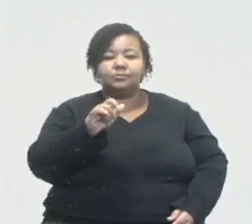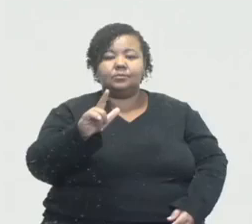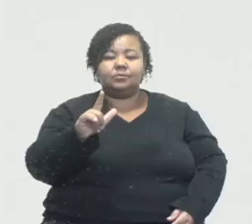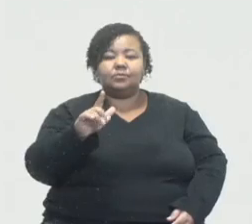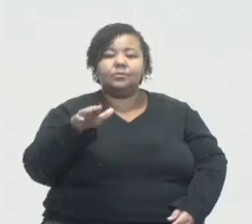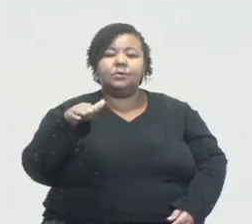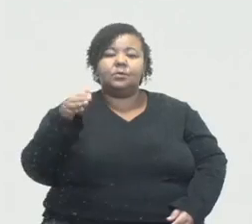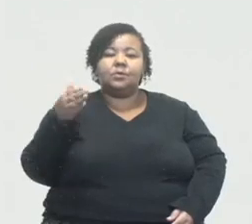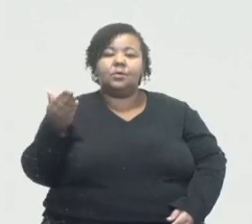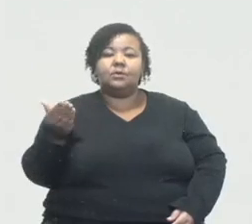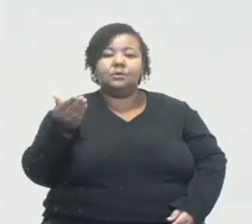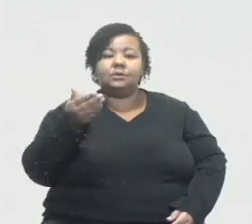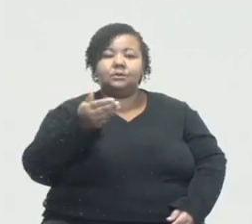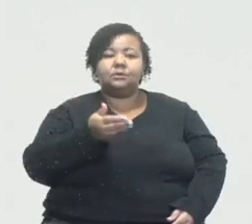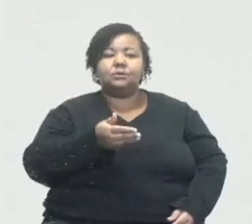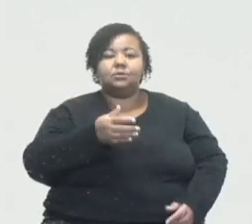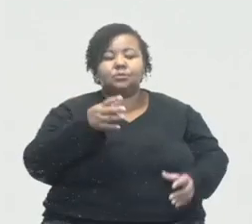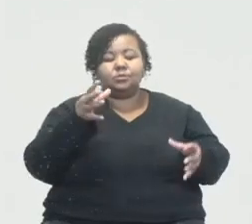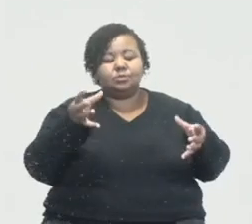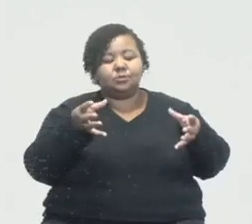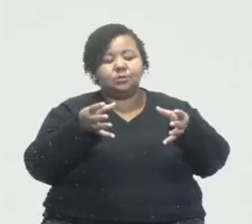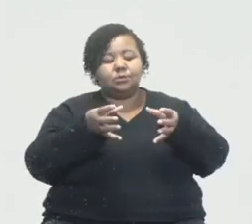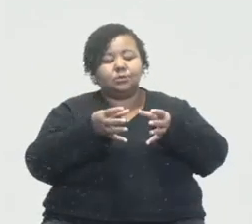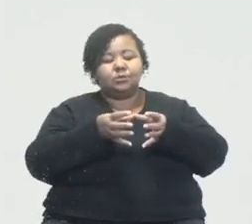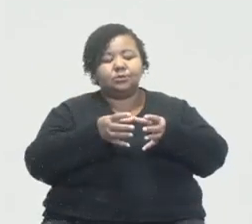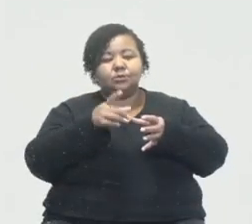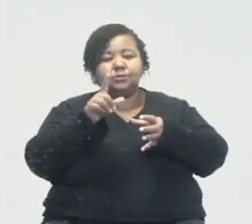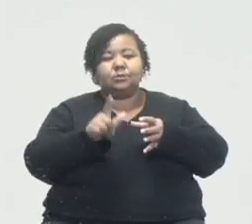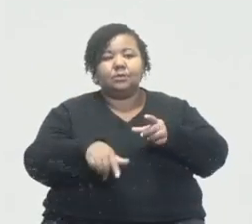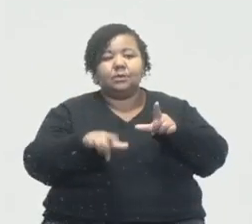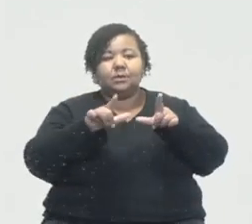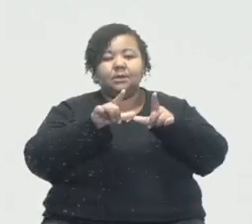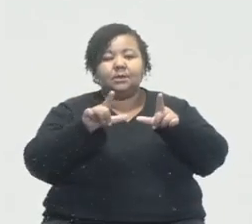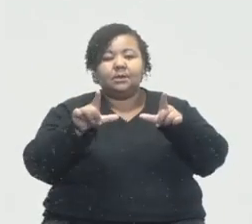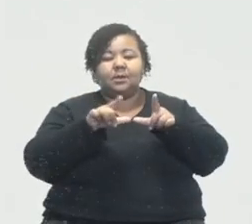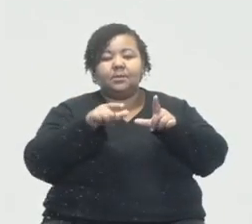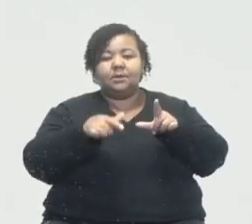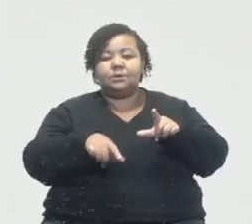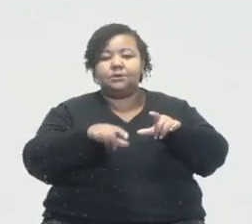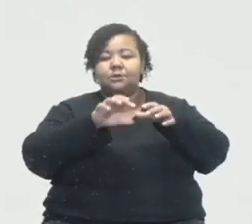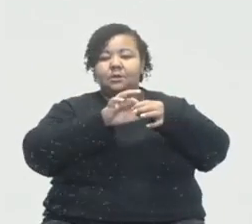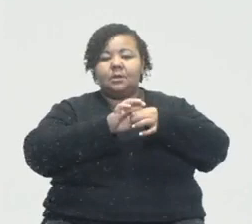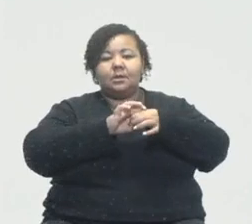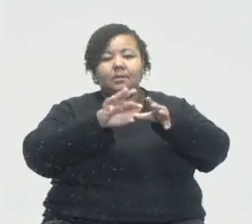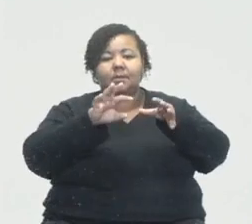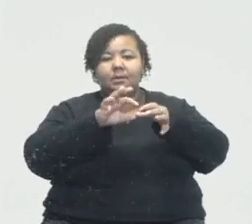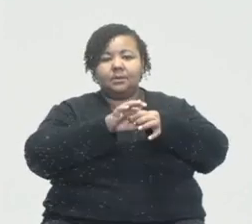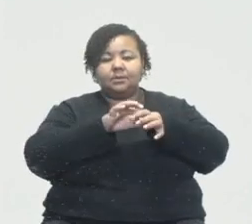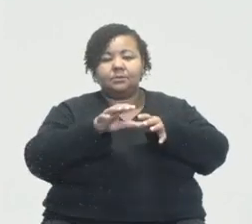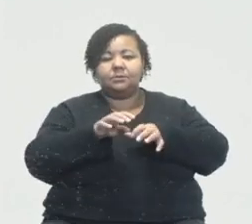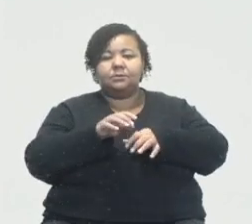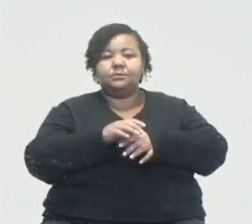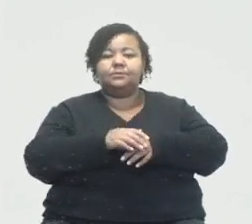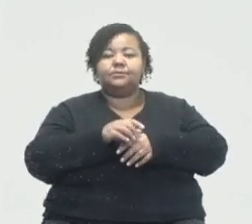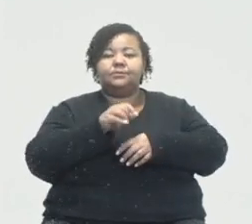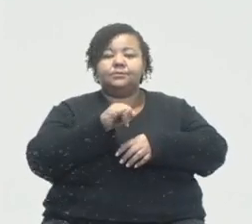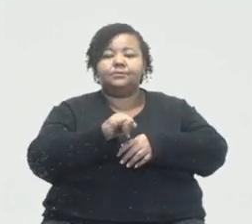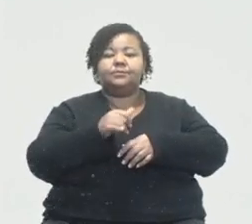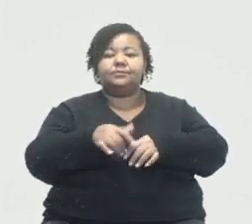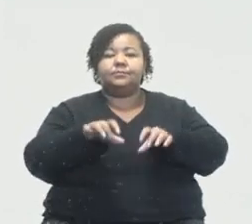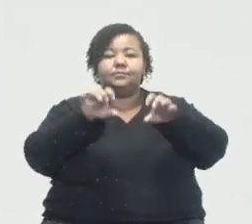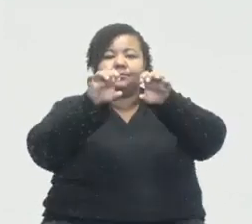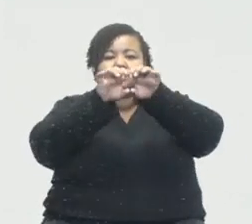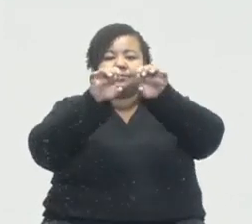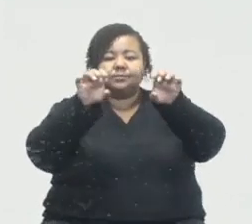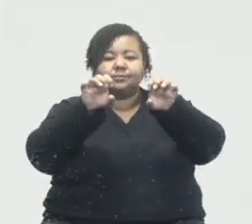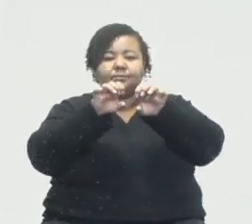isso, esse conjunto é linearmente independente. Caso essa equação